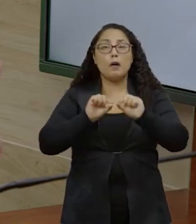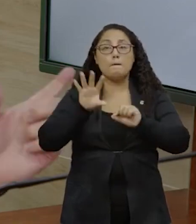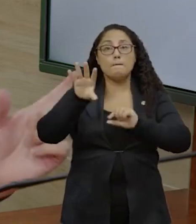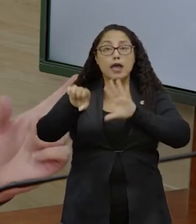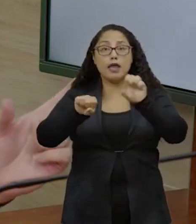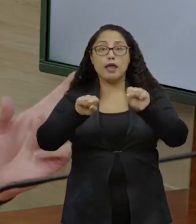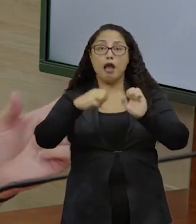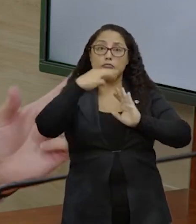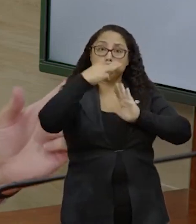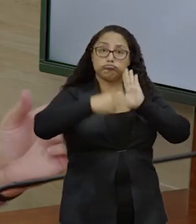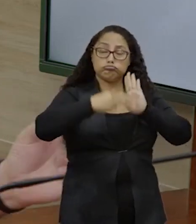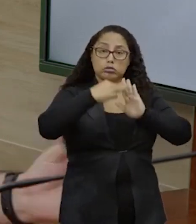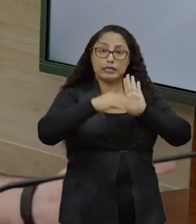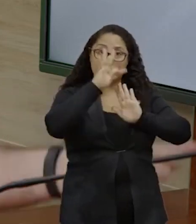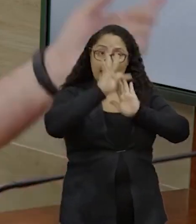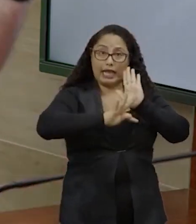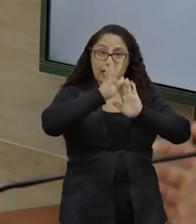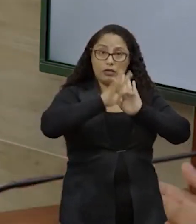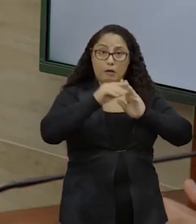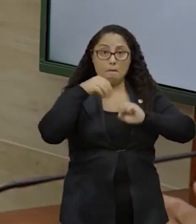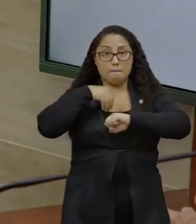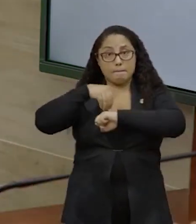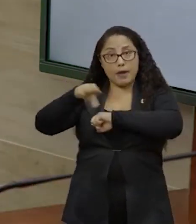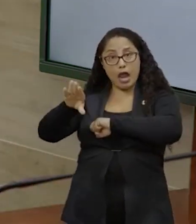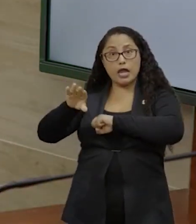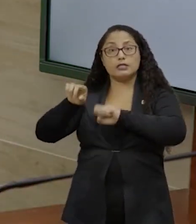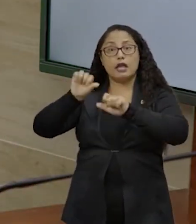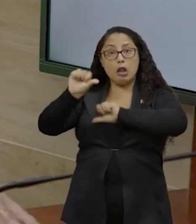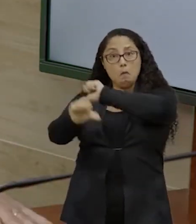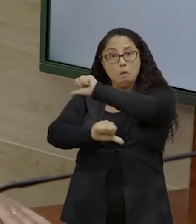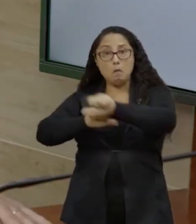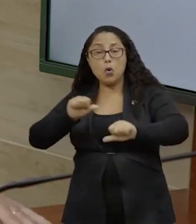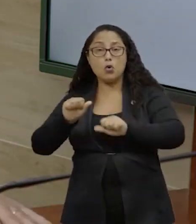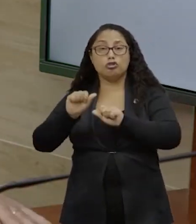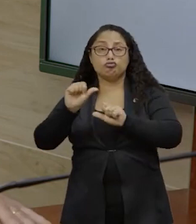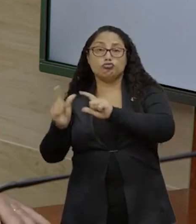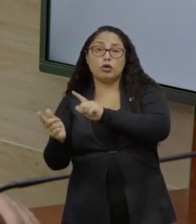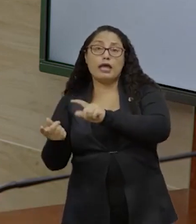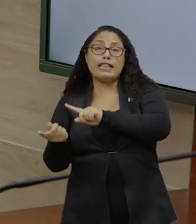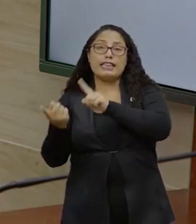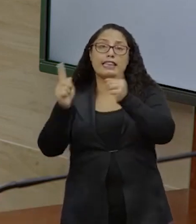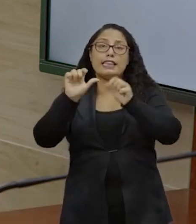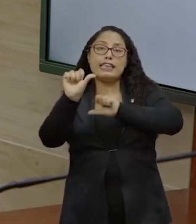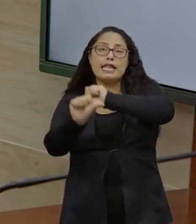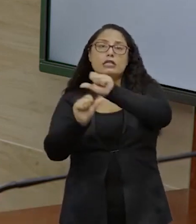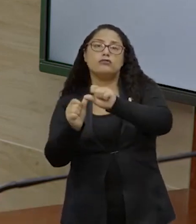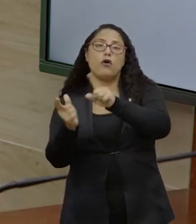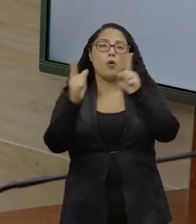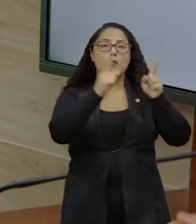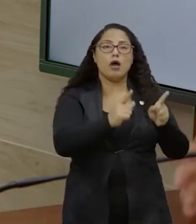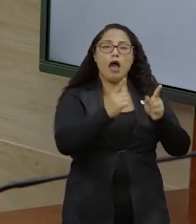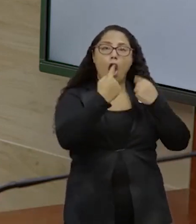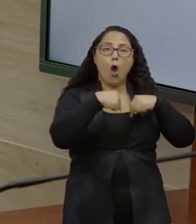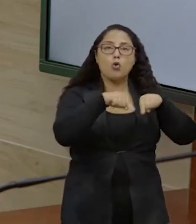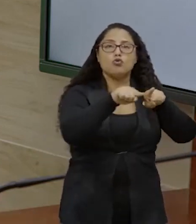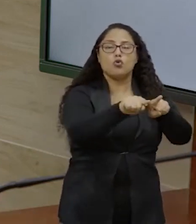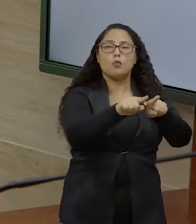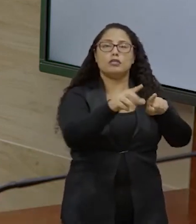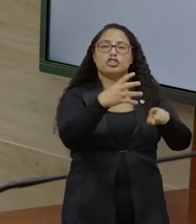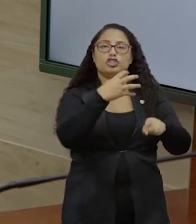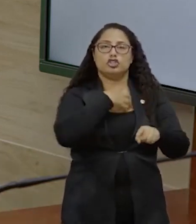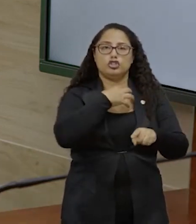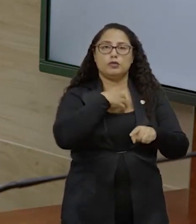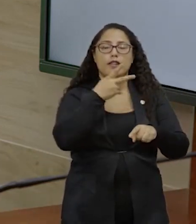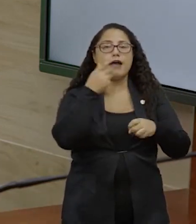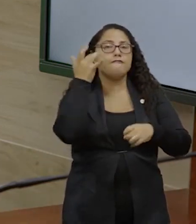vai pegar a sua monografia, que está no texto, Isso. vai mandar para o PowerPoint e ele mesmo vai fazer os slides. Olha. Então, ele já está automatizando esse tipo de